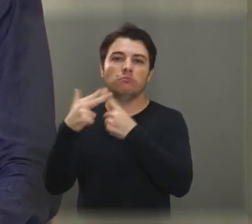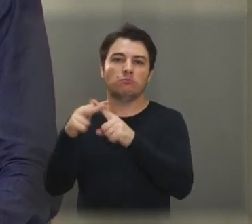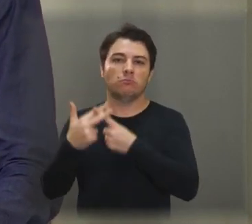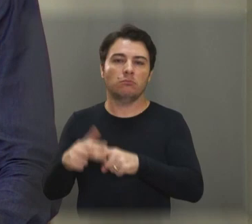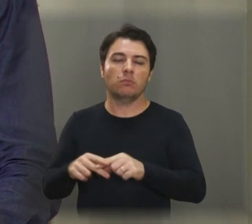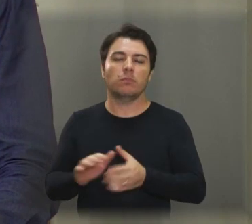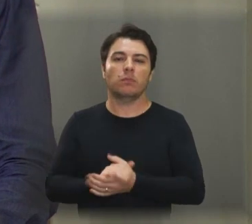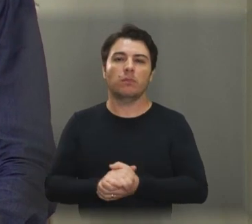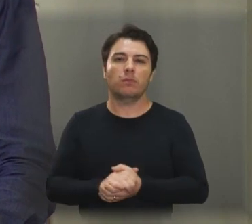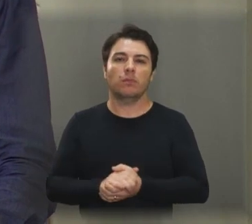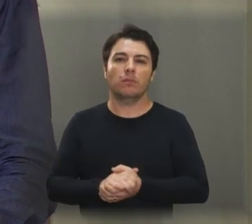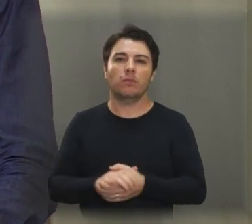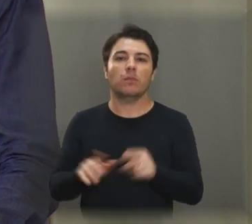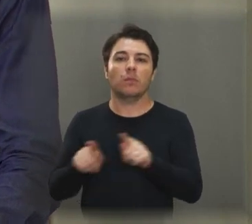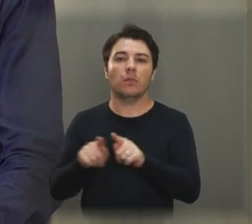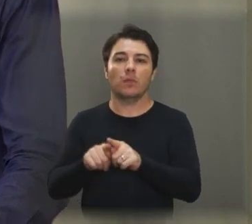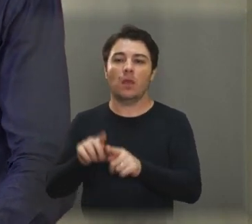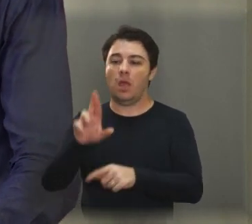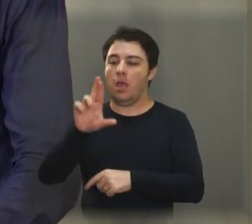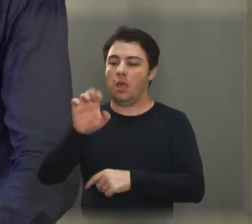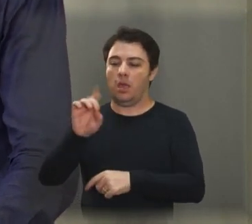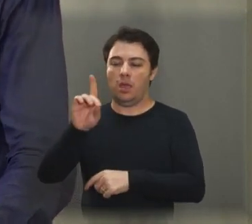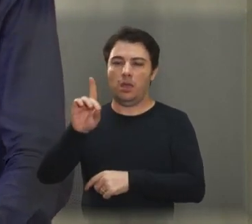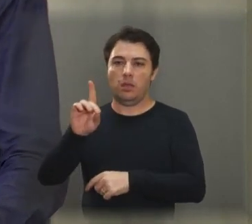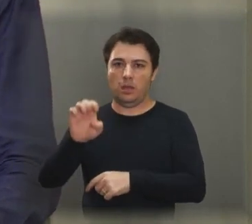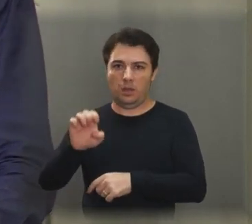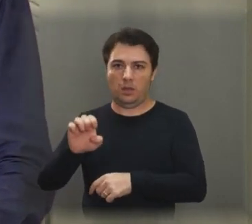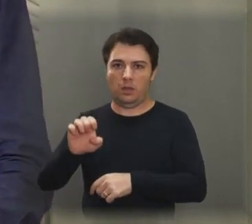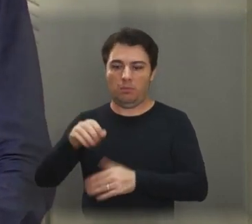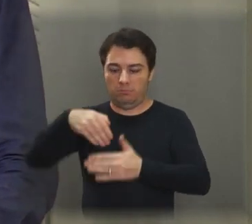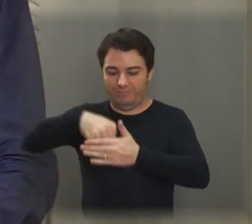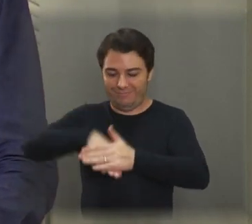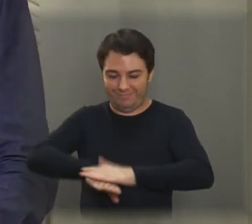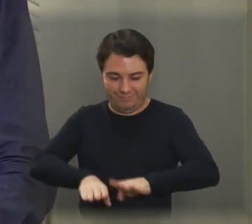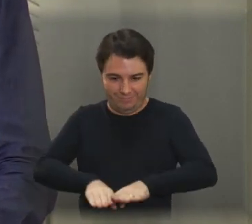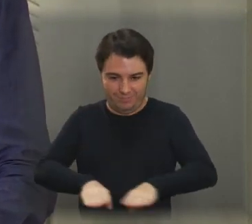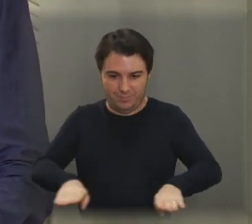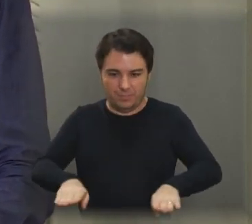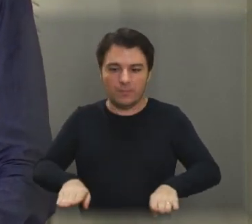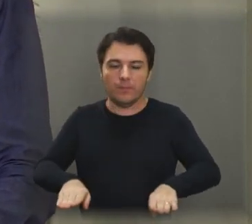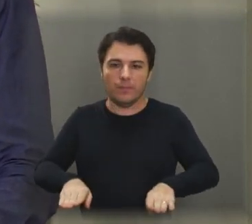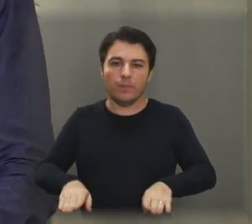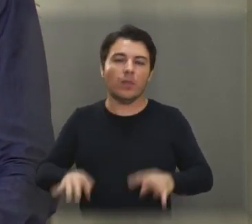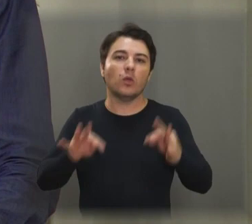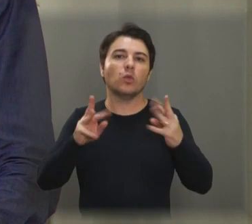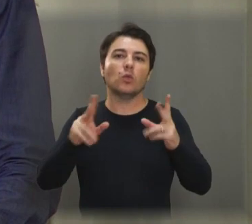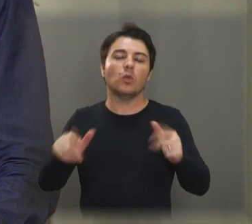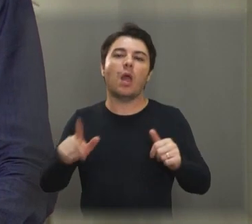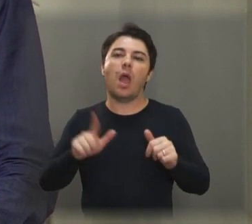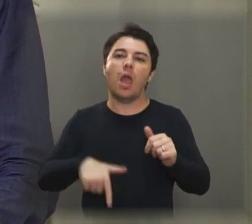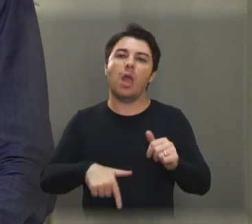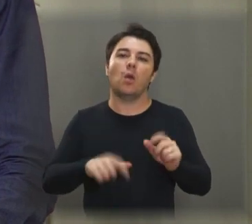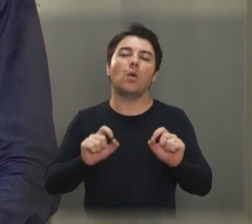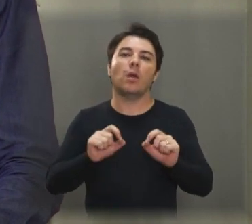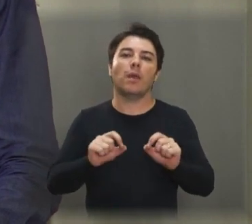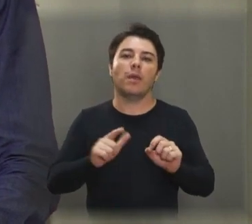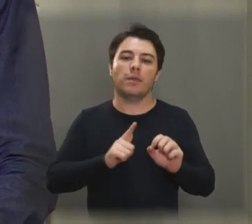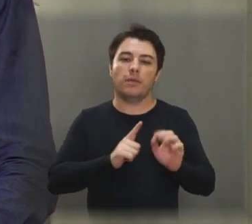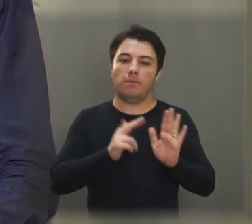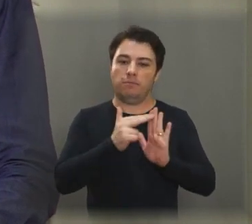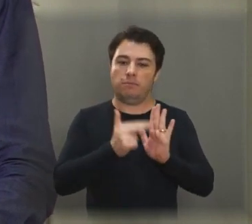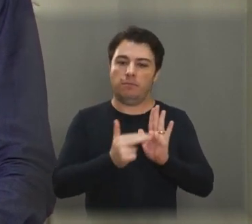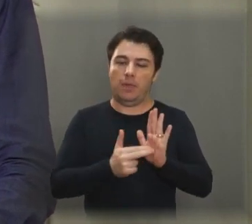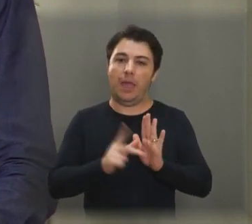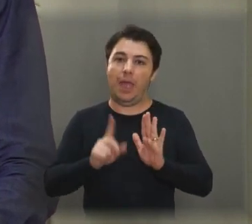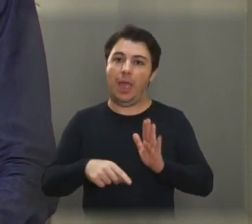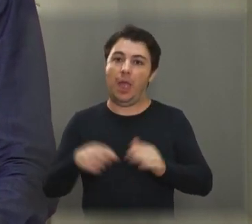rede de distribuição subterrânea que foi citada aqui também é toda a redistribuição ela o padrão da CPFL de atendimento